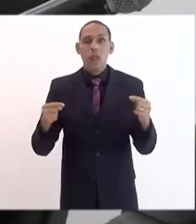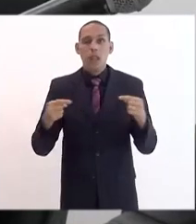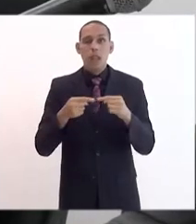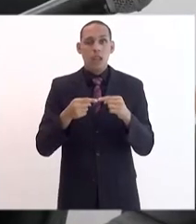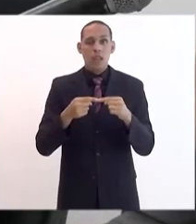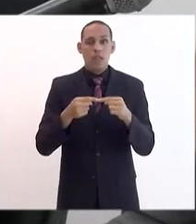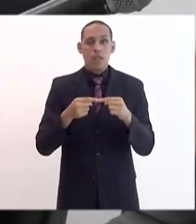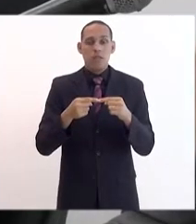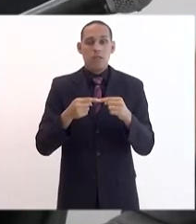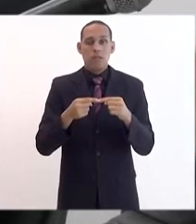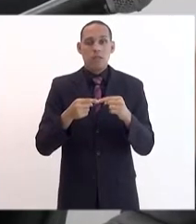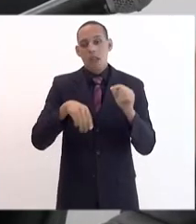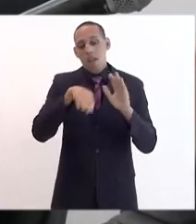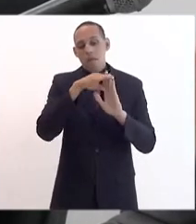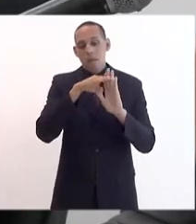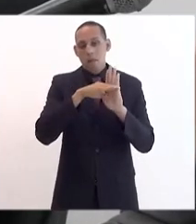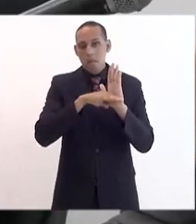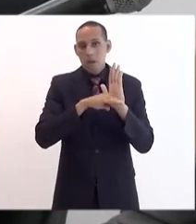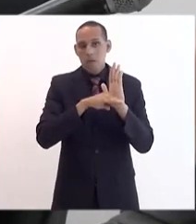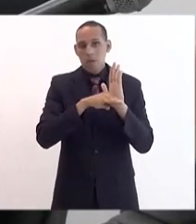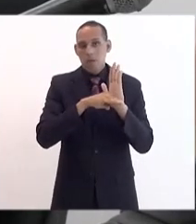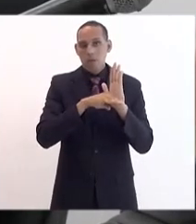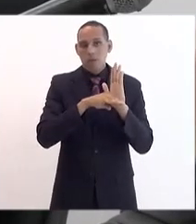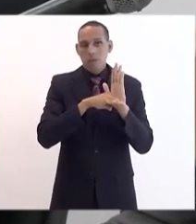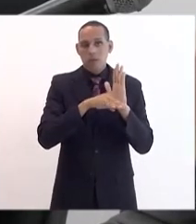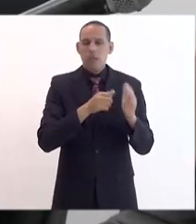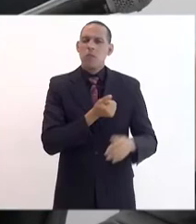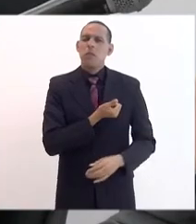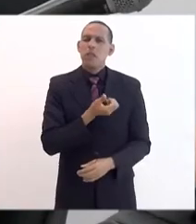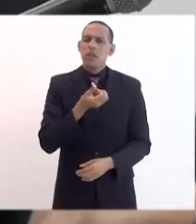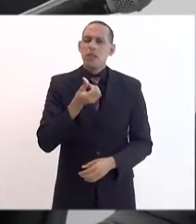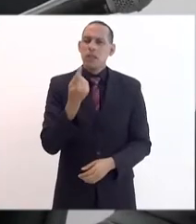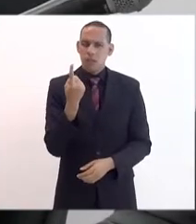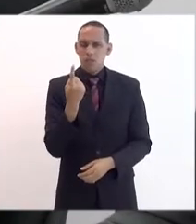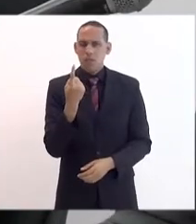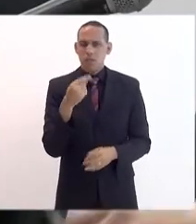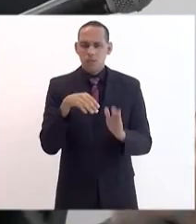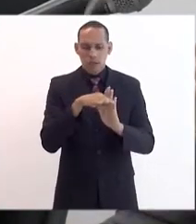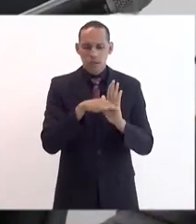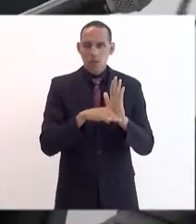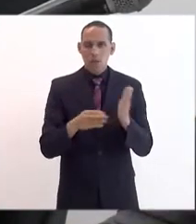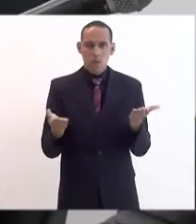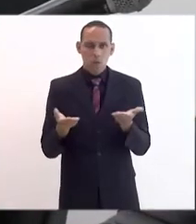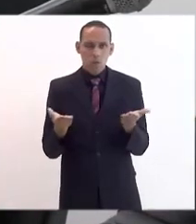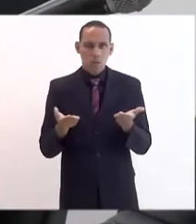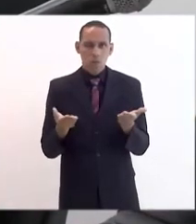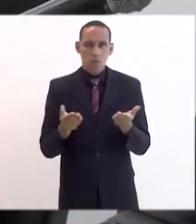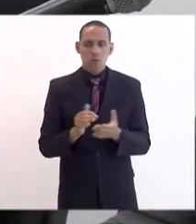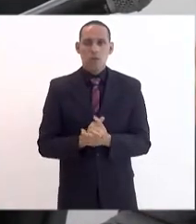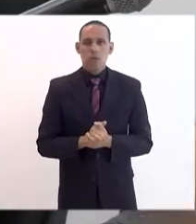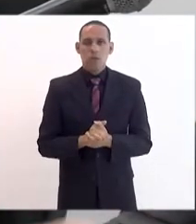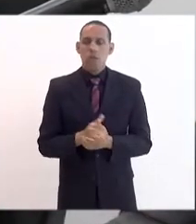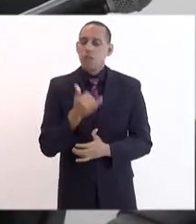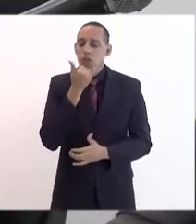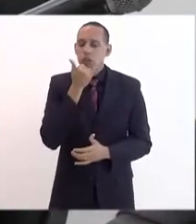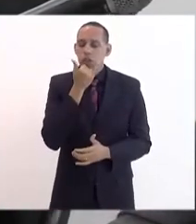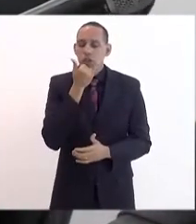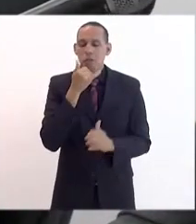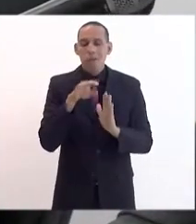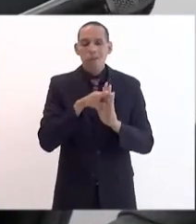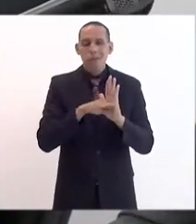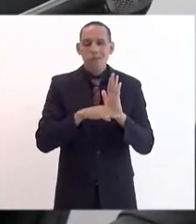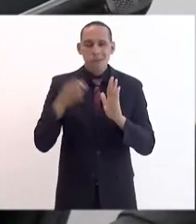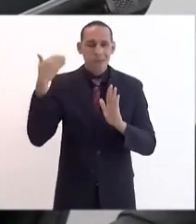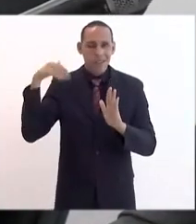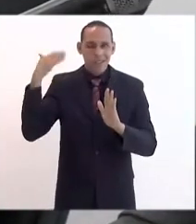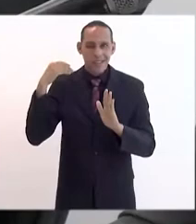pauta do número 61 da pauta de hoje. Perdão, da pauta passada. Foi republicado,